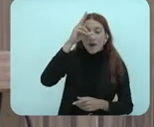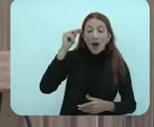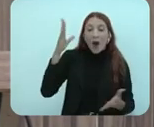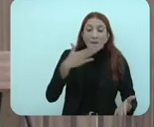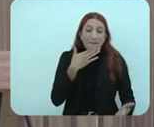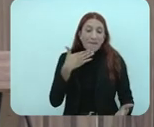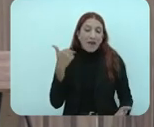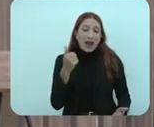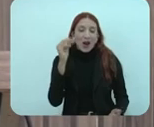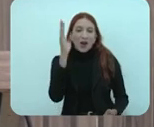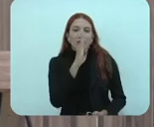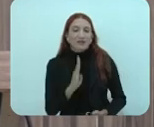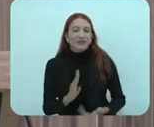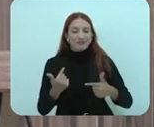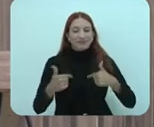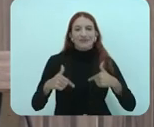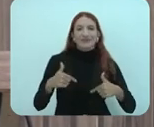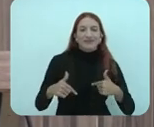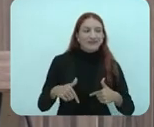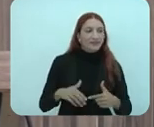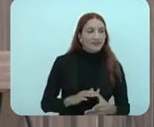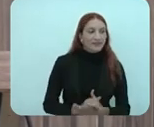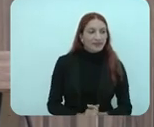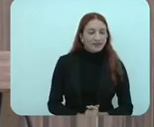Brasil, trabalhar.